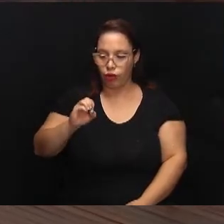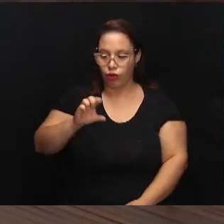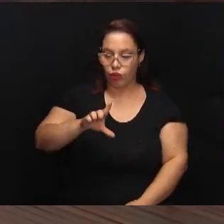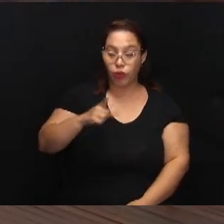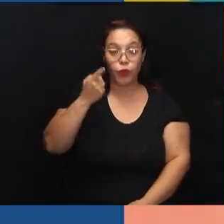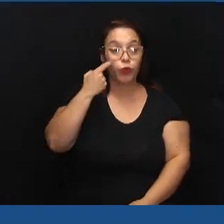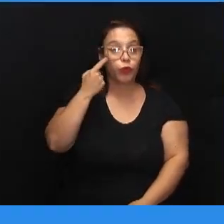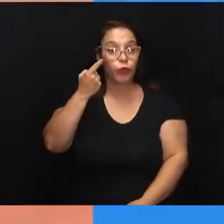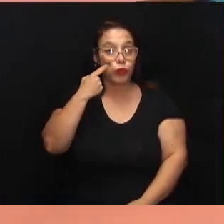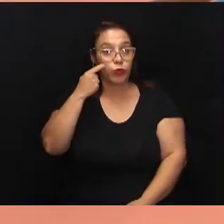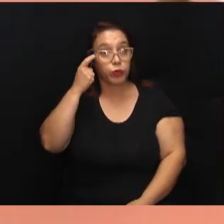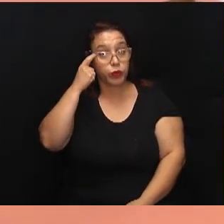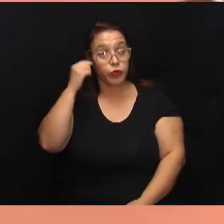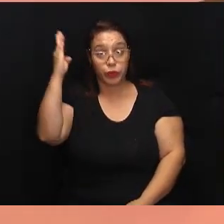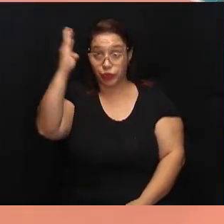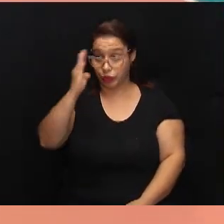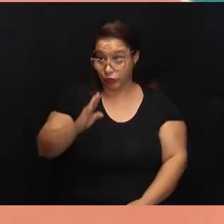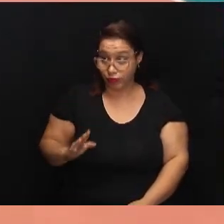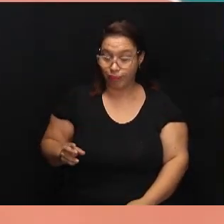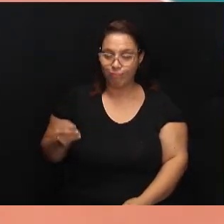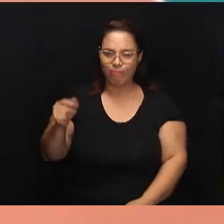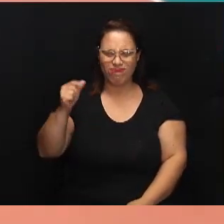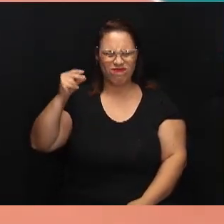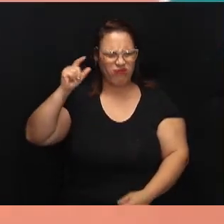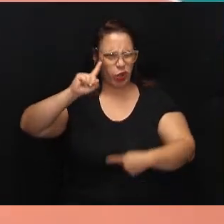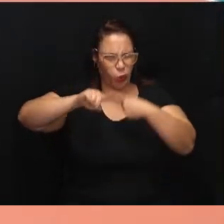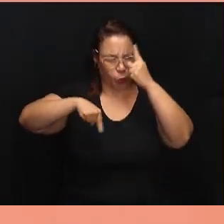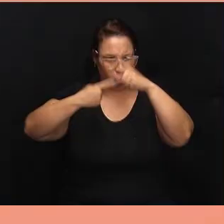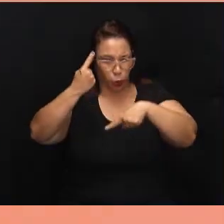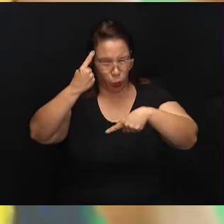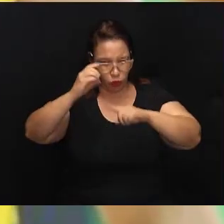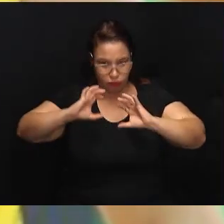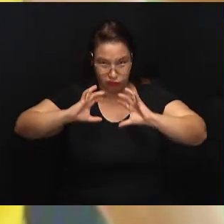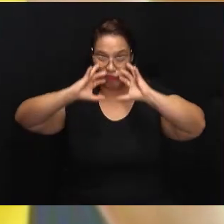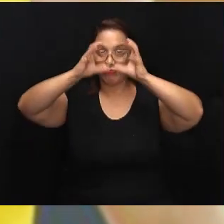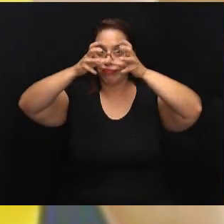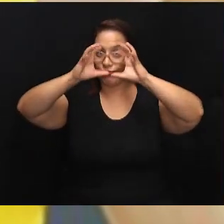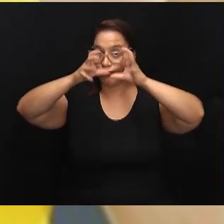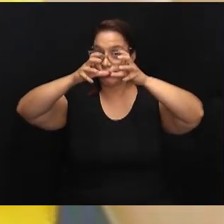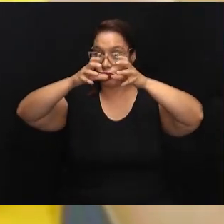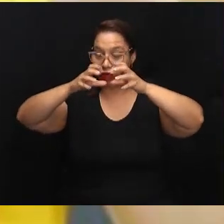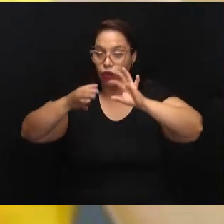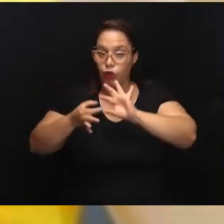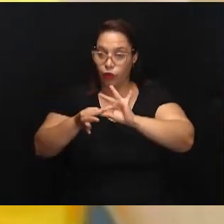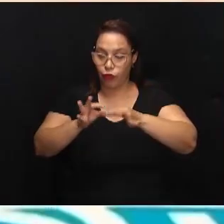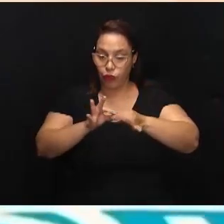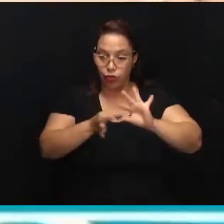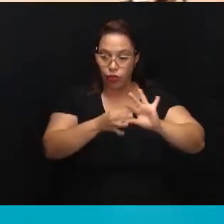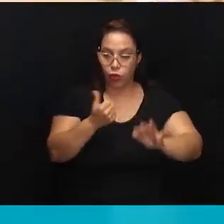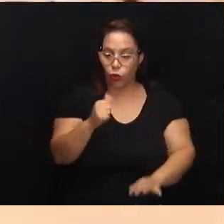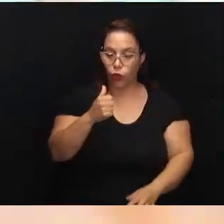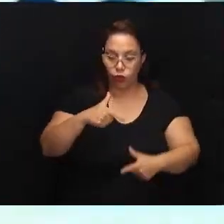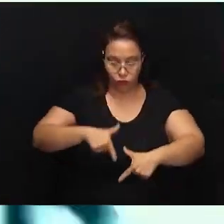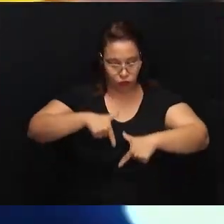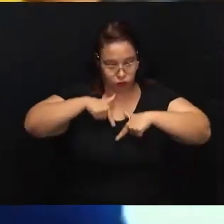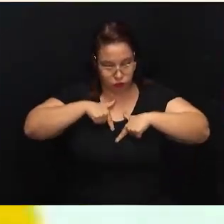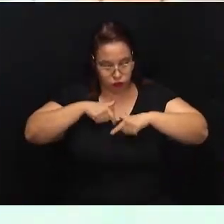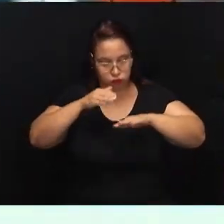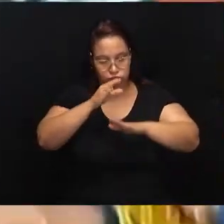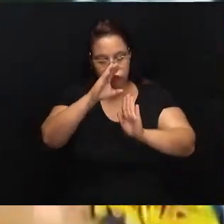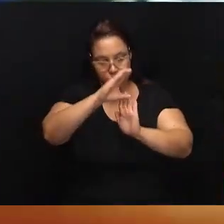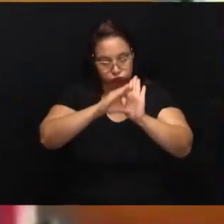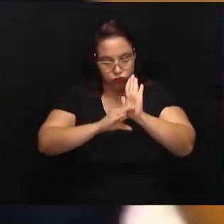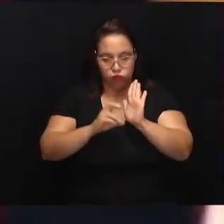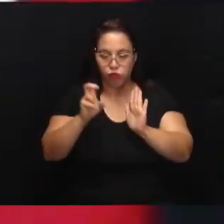vamos conferir. O Brasil tem um histórico de sucesso no voleibol na história das Olimpíadas, com 11 medalhas no currículo,